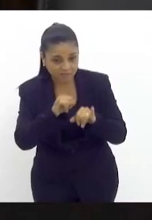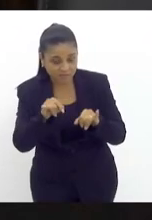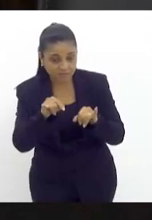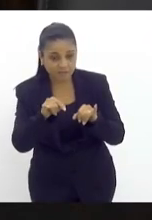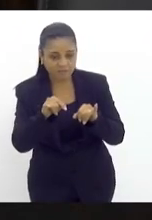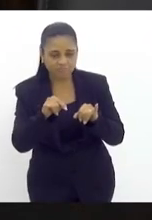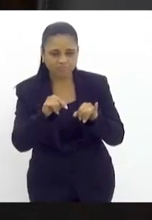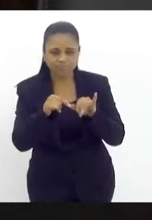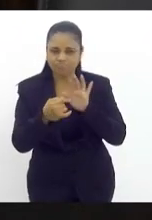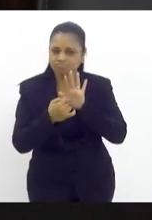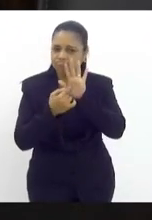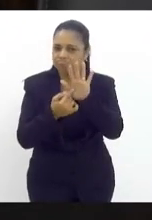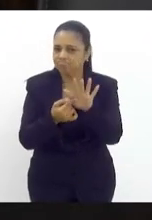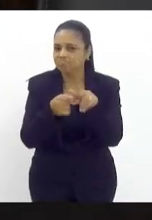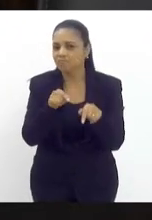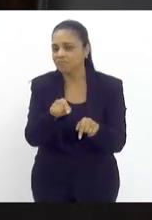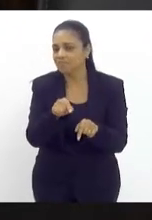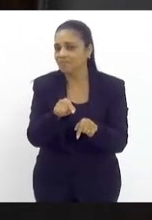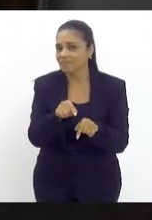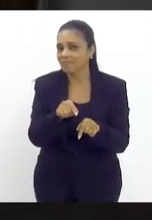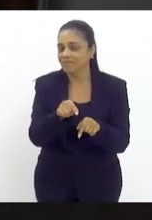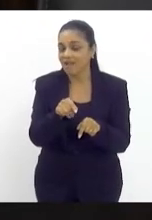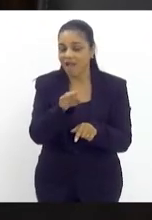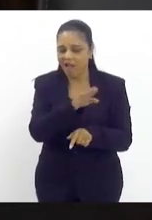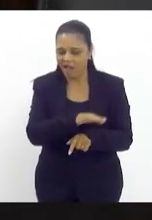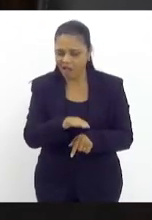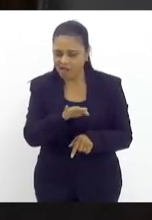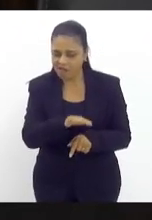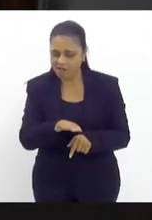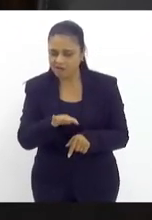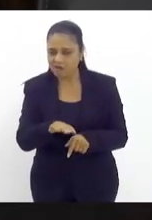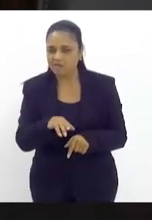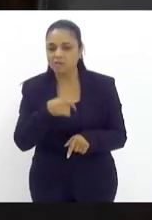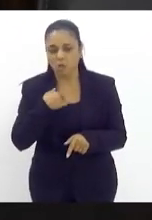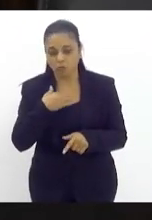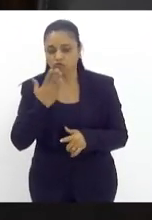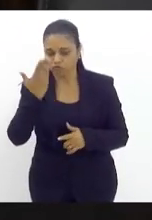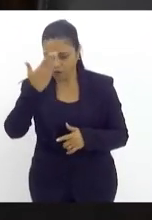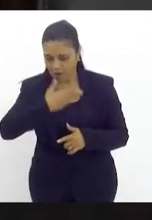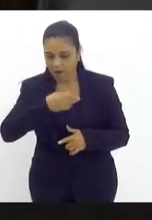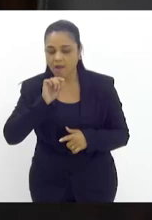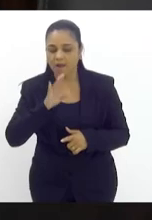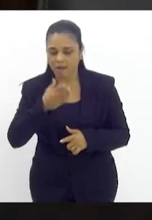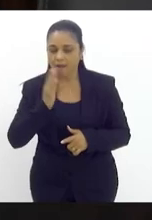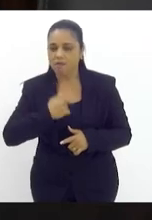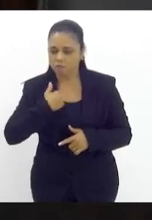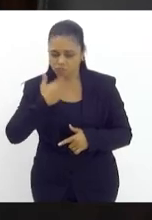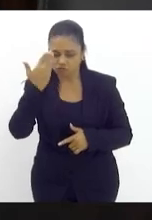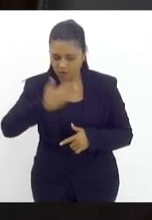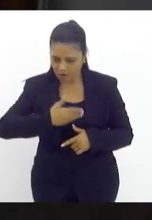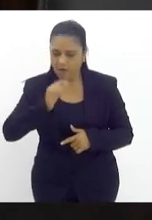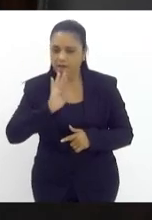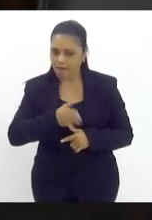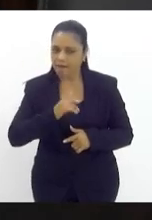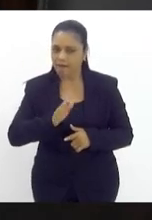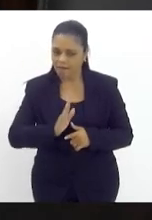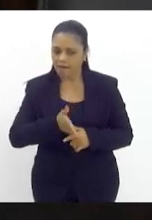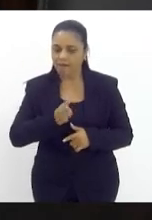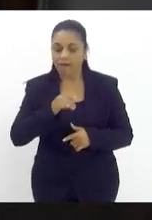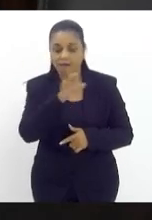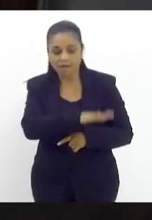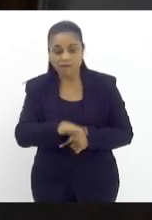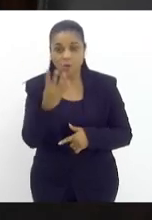alguma coisa, essa criança, muitas vezes, porque eu já presenciei isso e presencio, né? Às vezes, uma